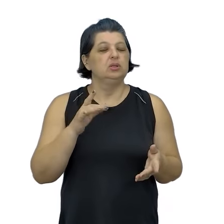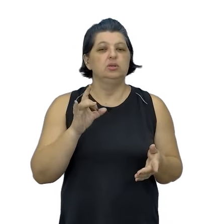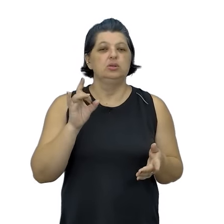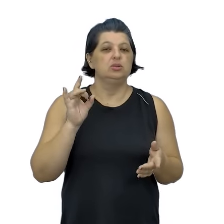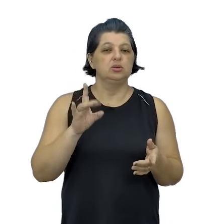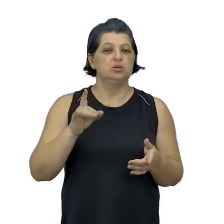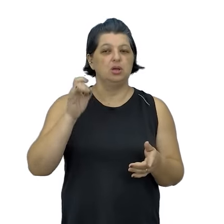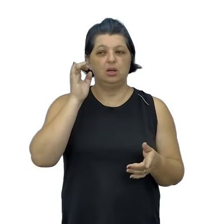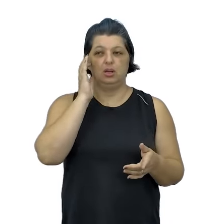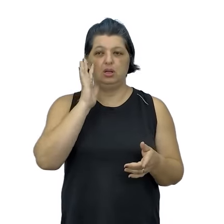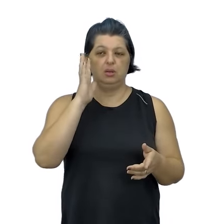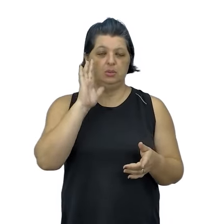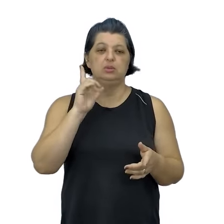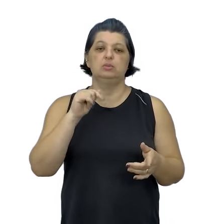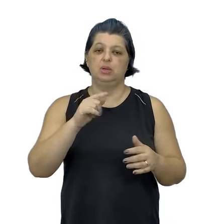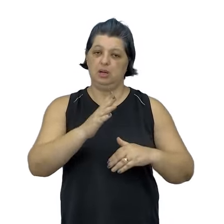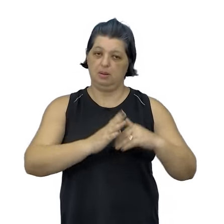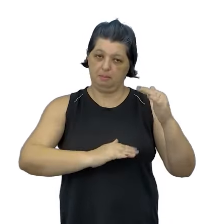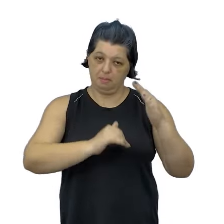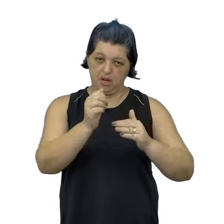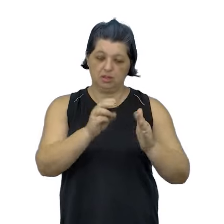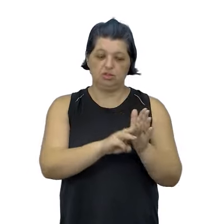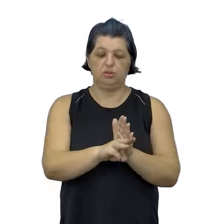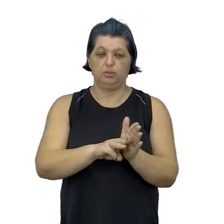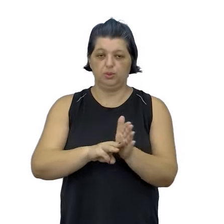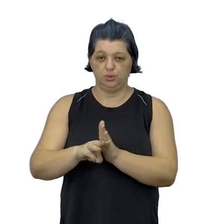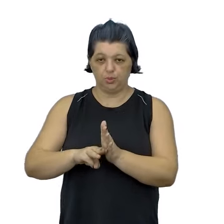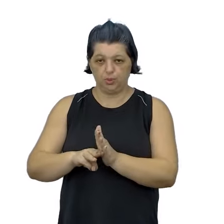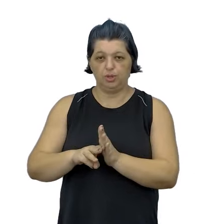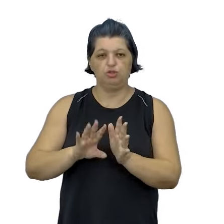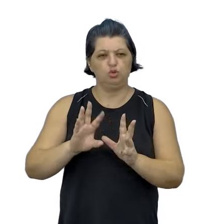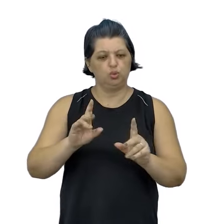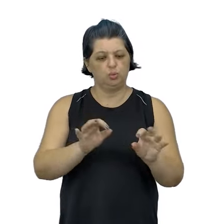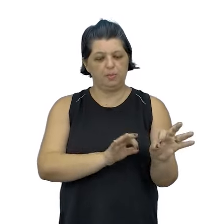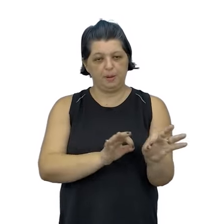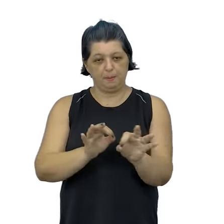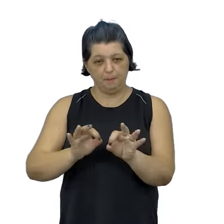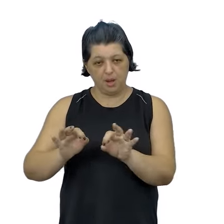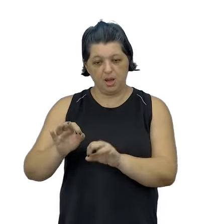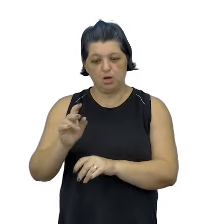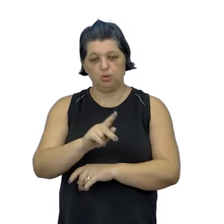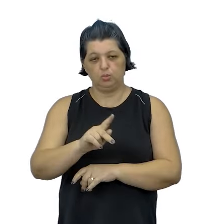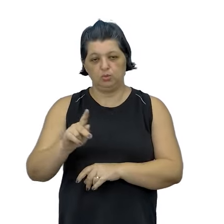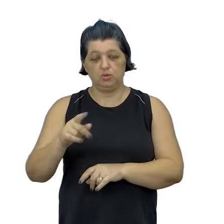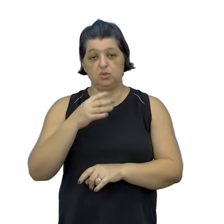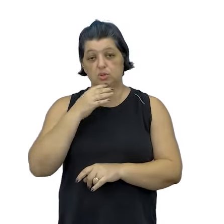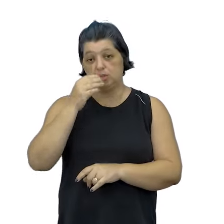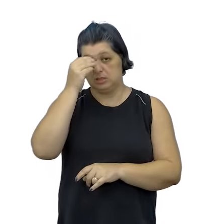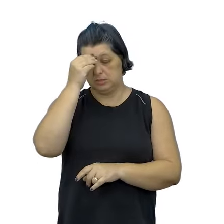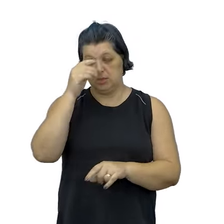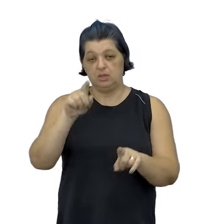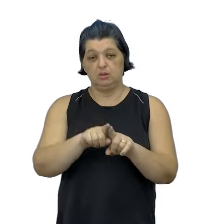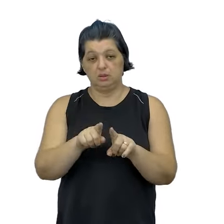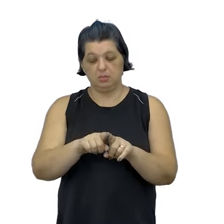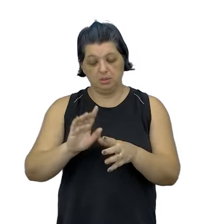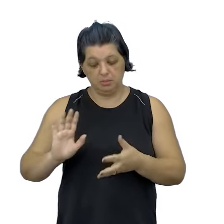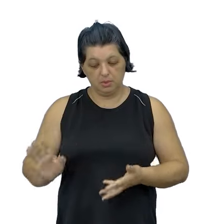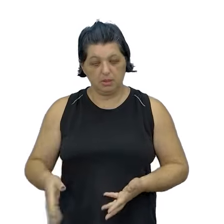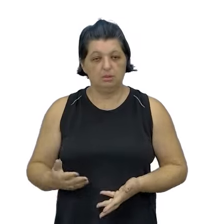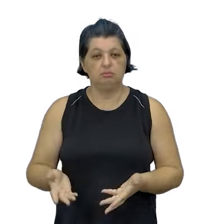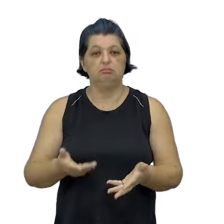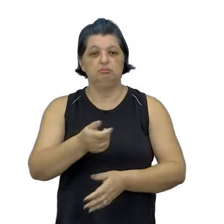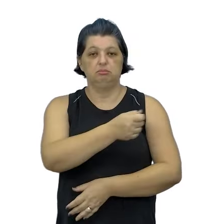lê, né, envolve toda uma prática metodológica, todo um preparo do professor, todo um conhecimento para que você motive esses